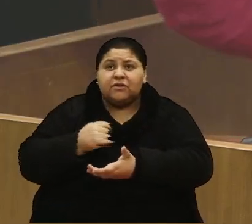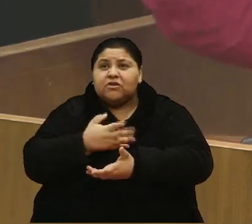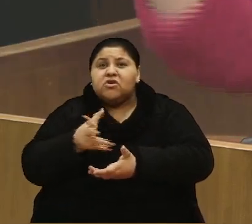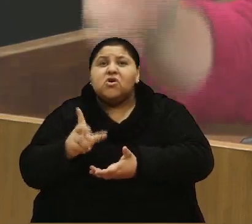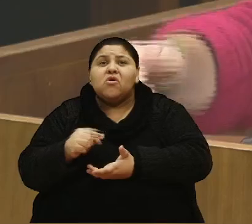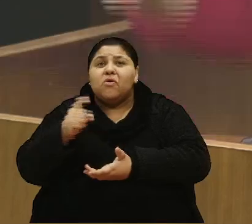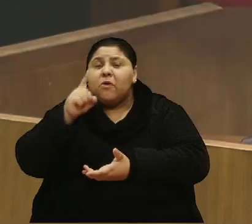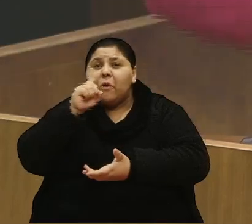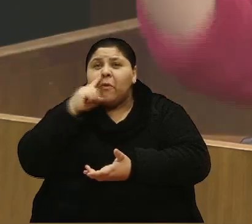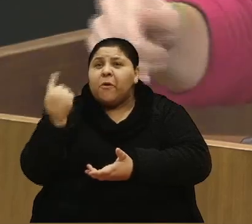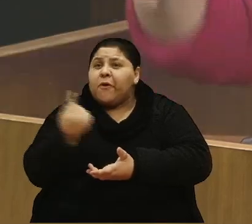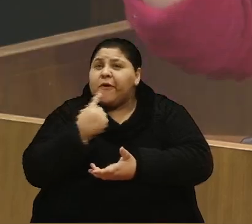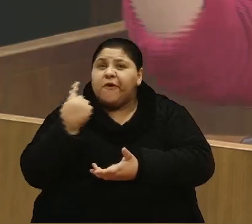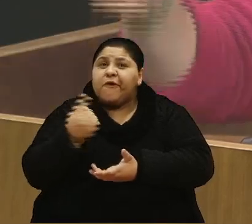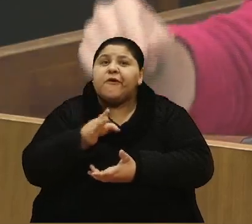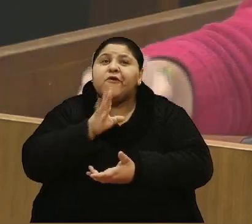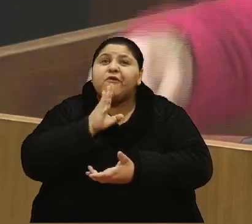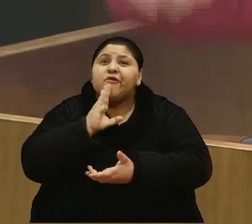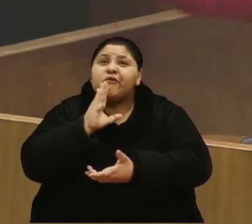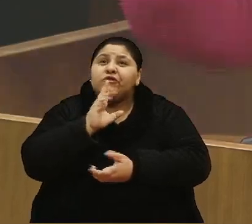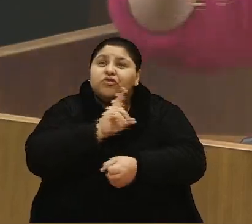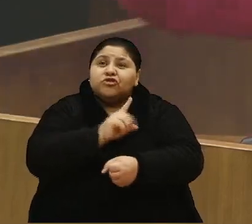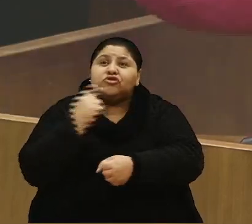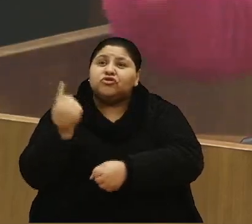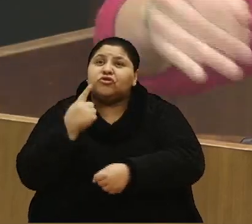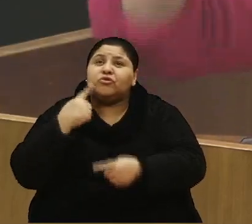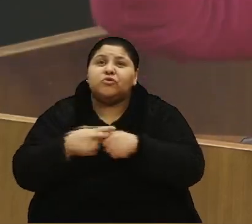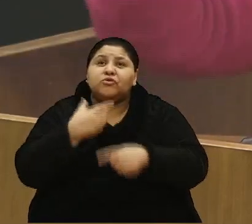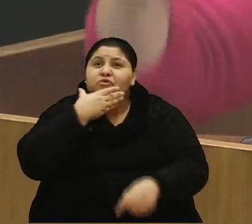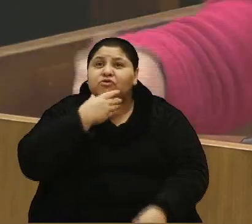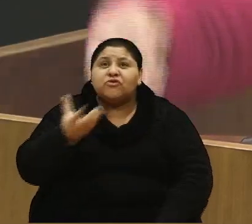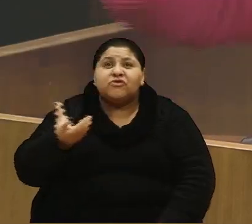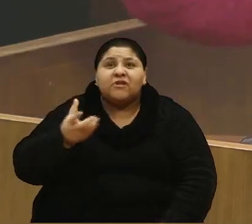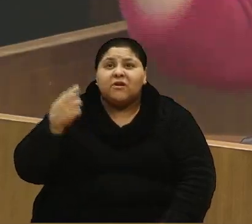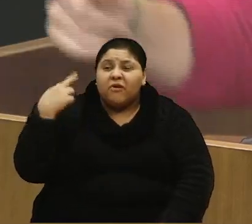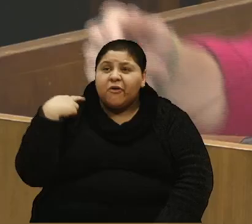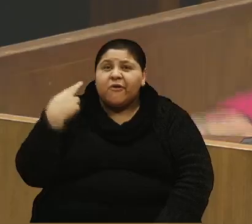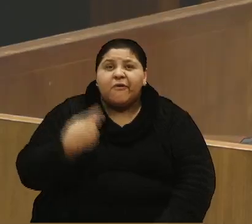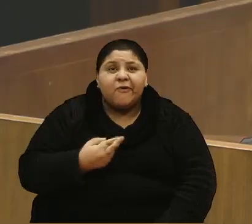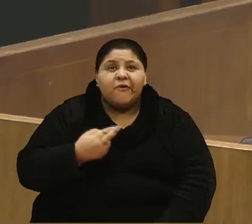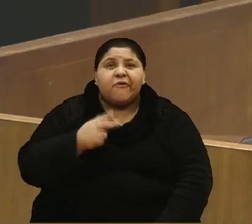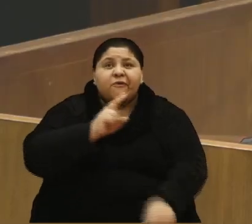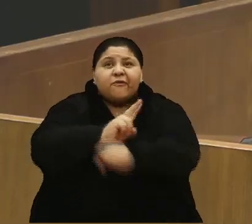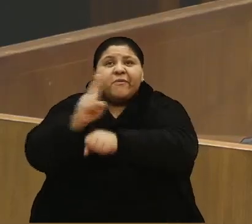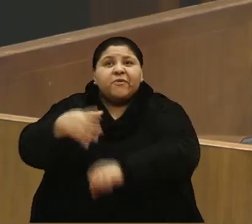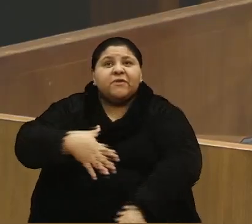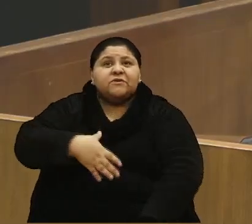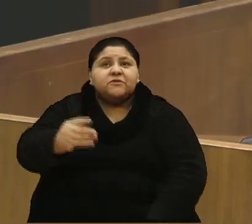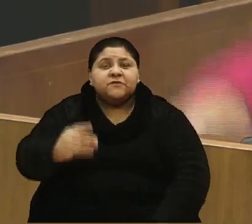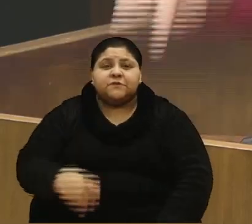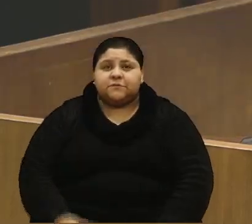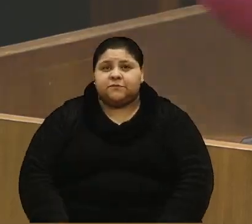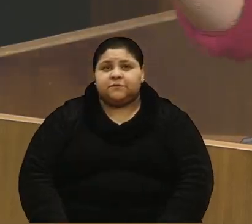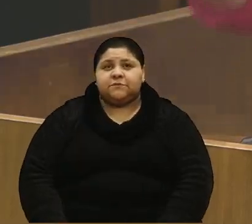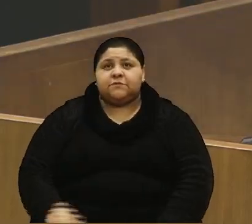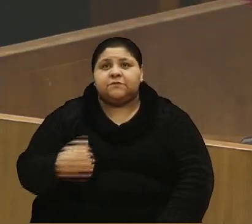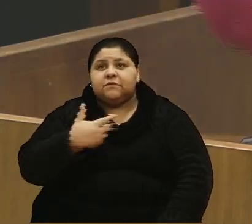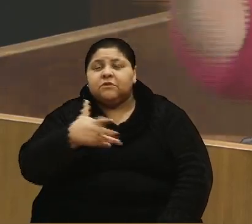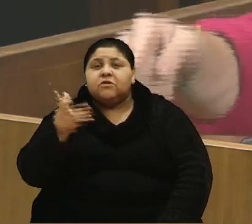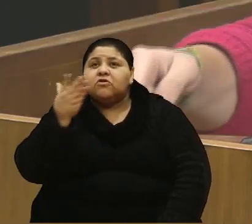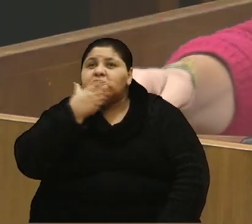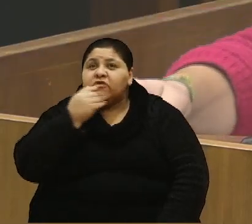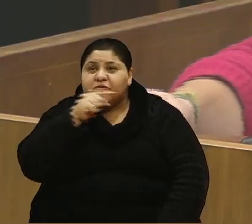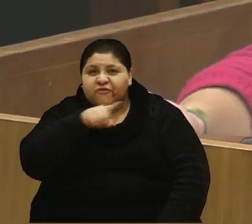solos nós conhecemos que cuidam seus filhos sozinhos porque os homens não querem se responsabilizar pelo cuidado dos filhos? Quantos homens